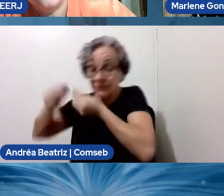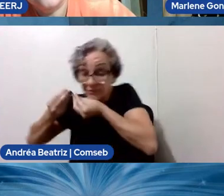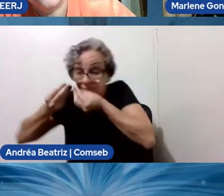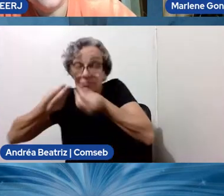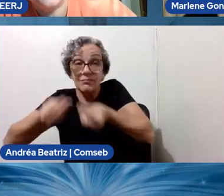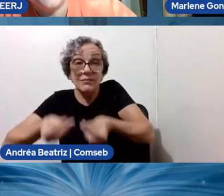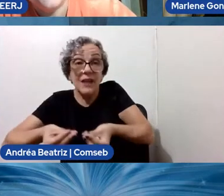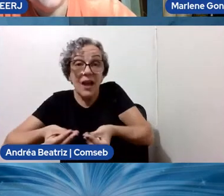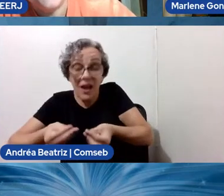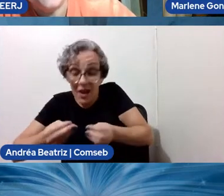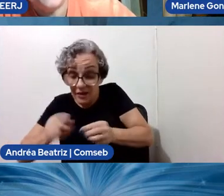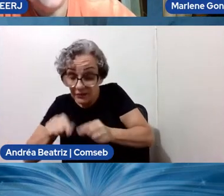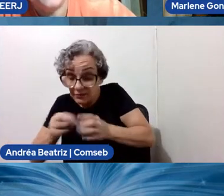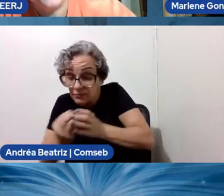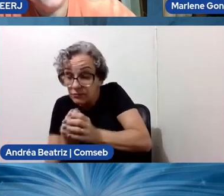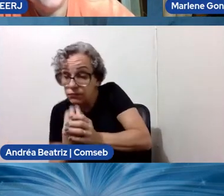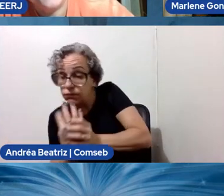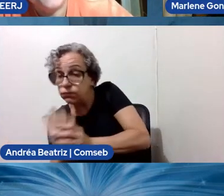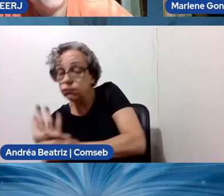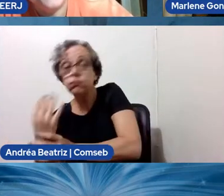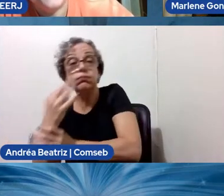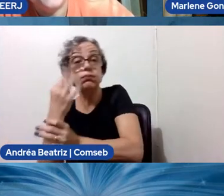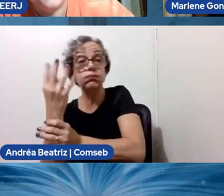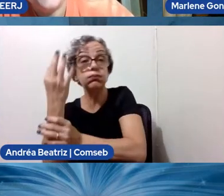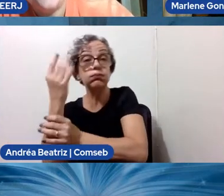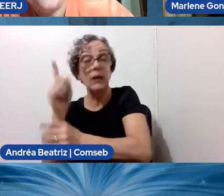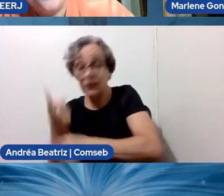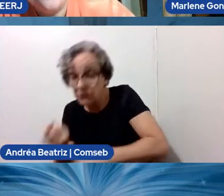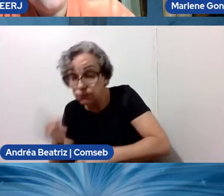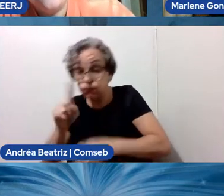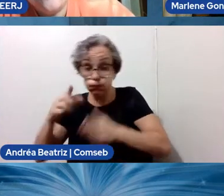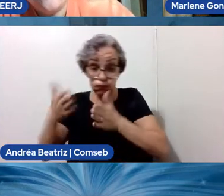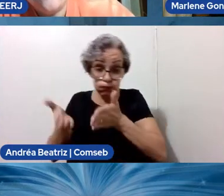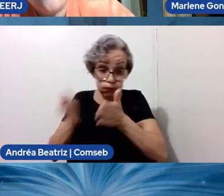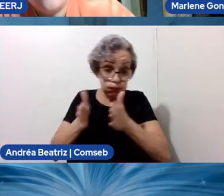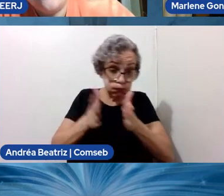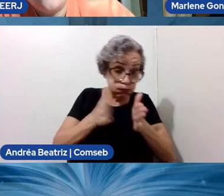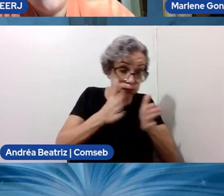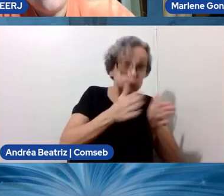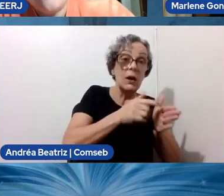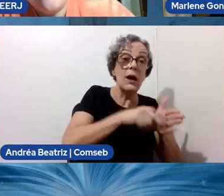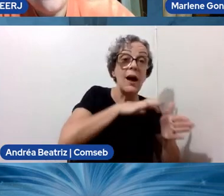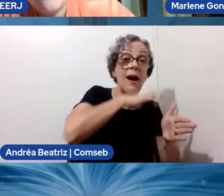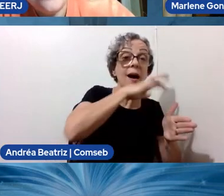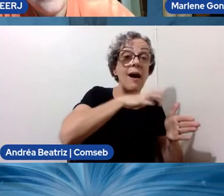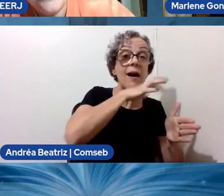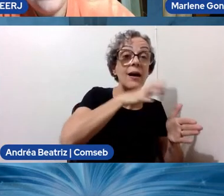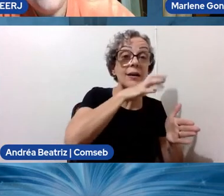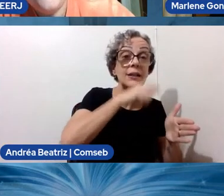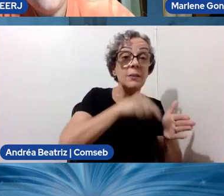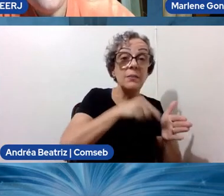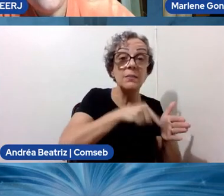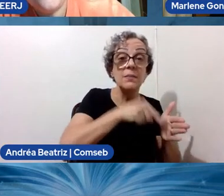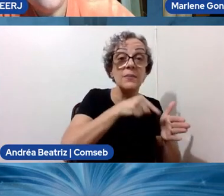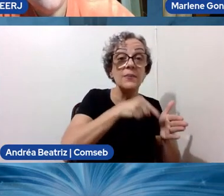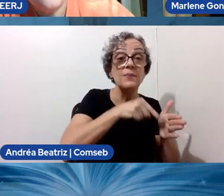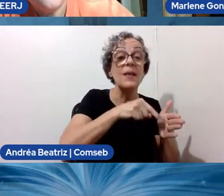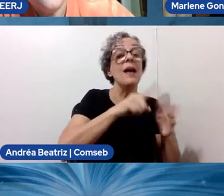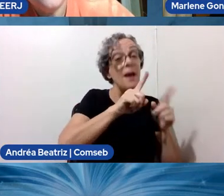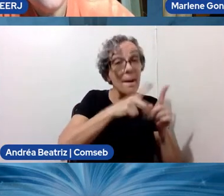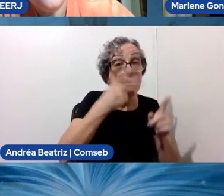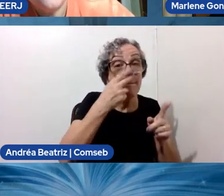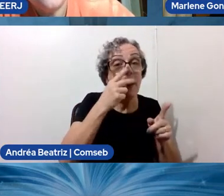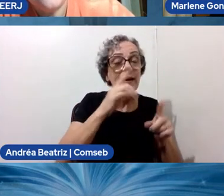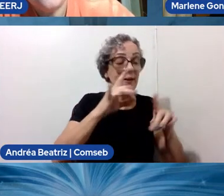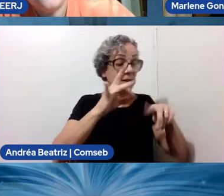peri-princípio espiritual, vamos dizer assim, que quando chegou nos animais mais evoluídos, ele já se tornou como se fosse um proto-perispírito, aquele que envolve